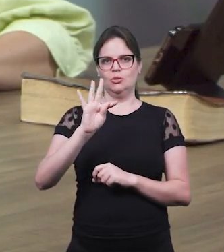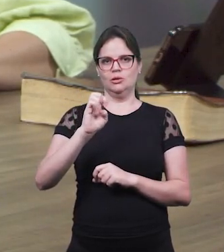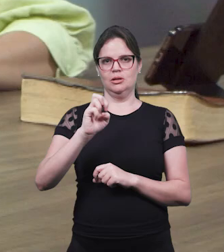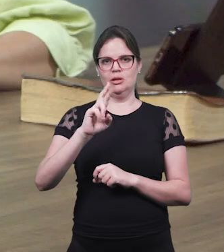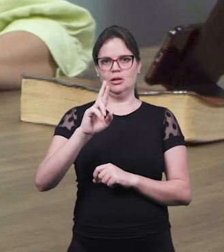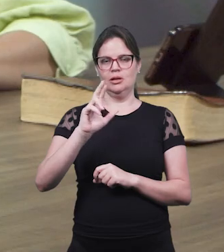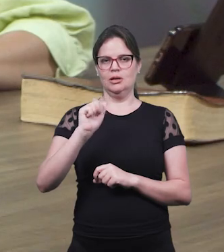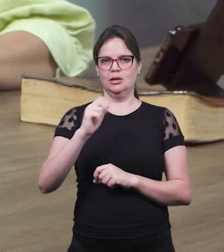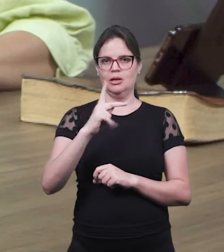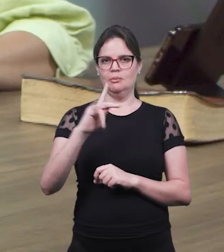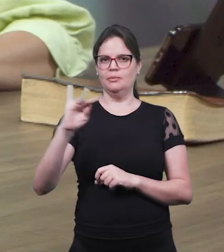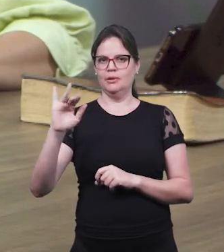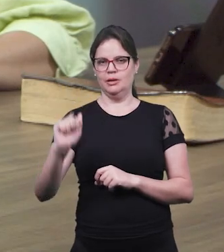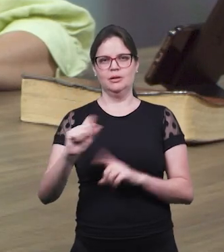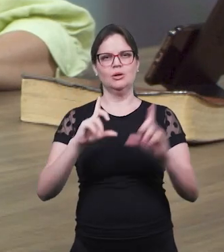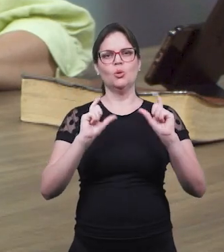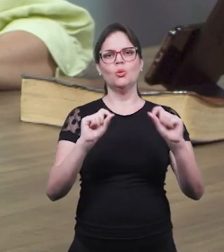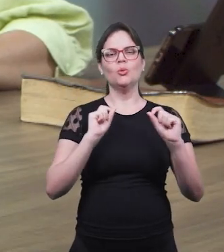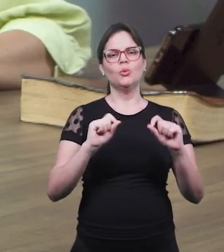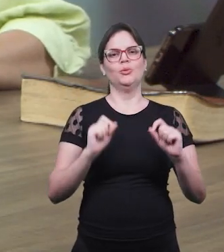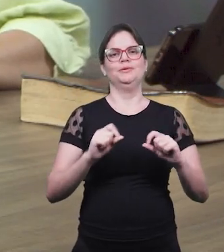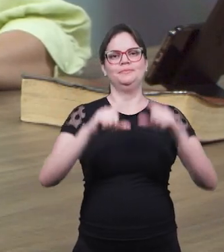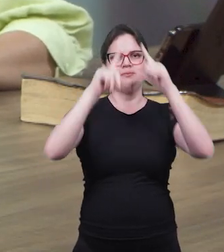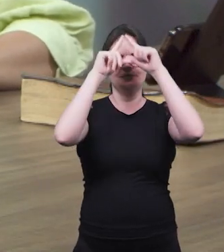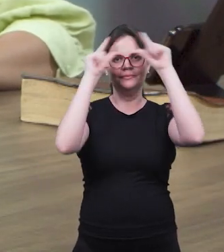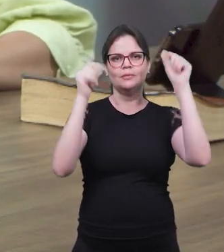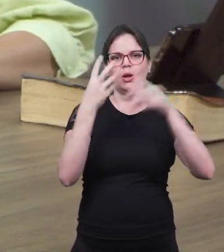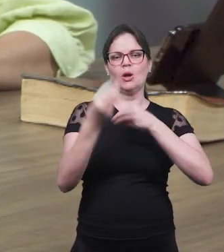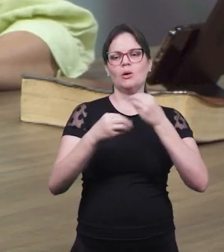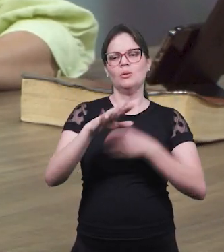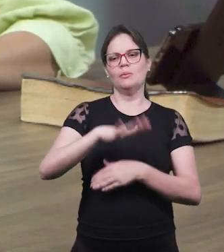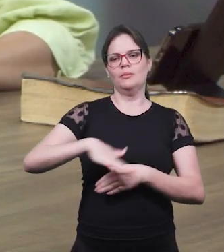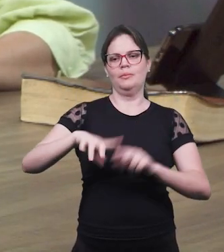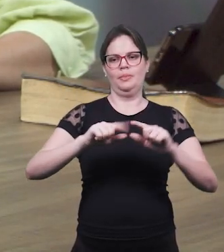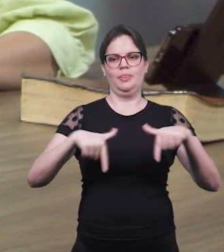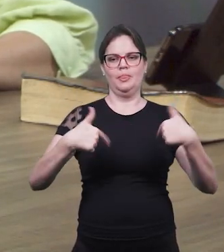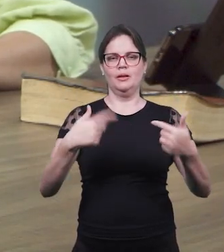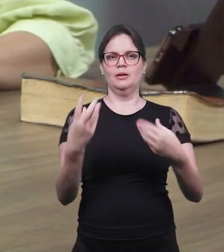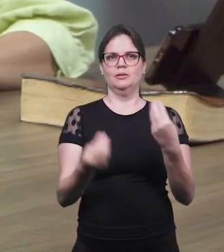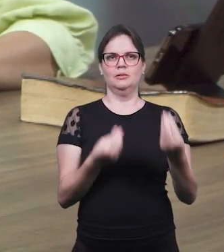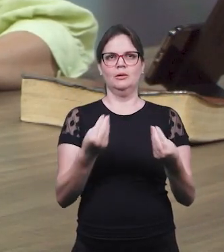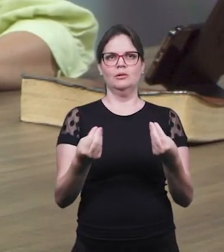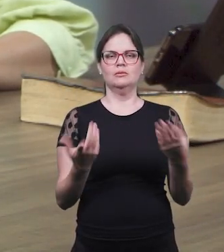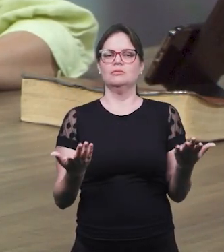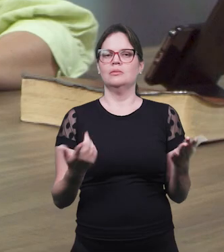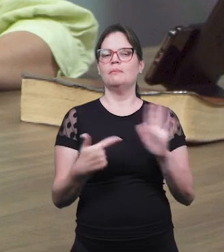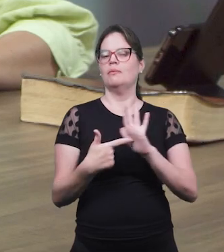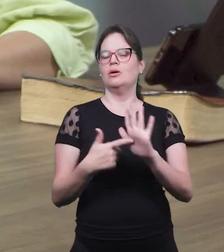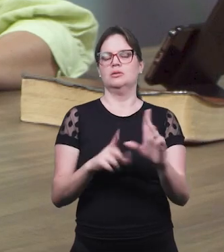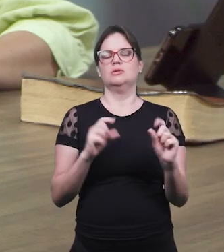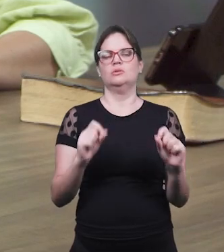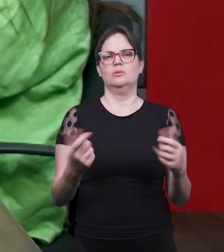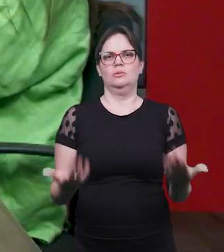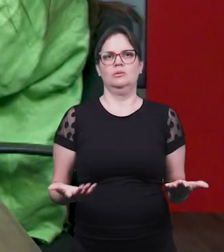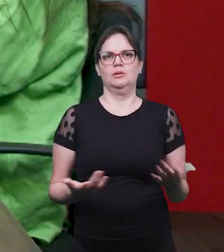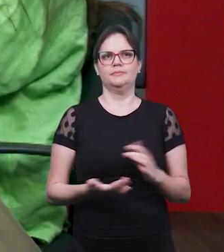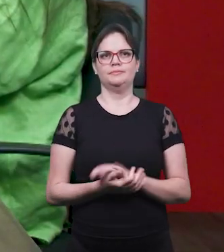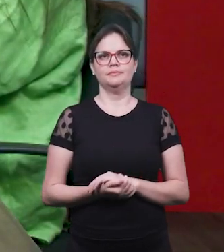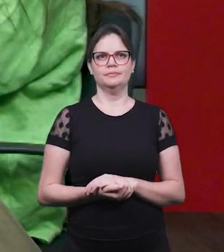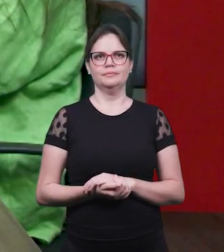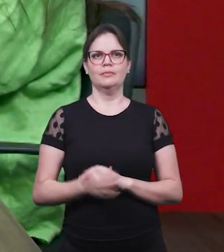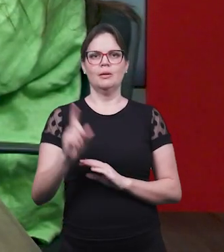o trabalhador da enfermagem ou a enfermeira, como que atua nessa área? O que ela abrange? Que é